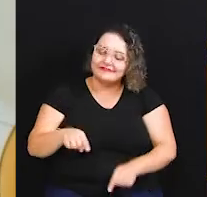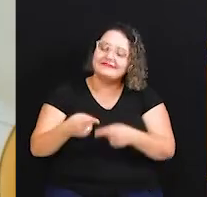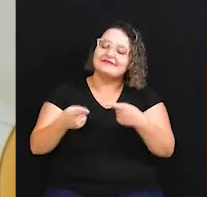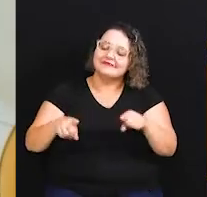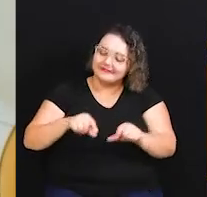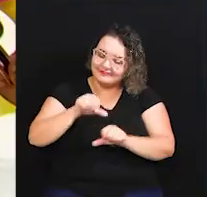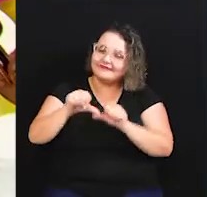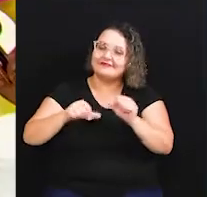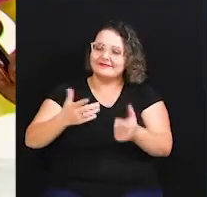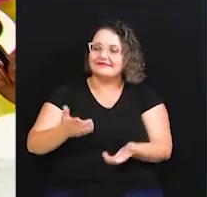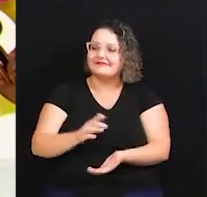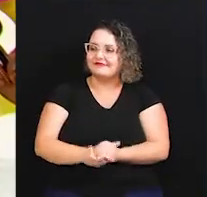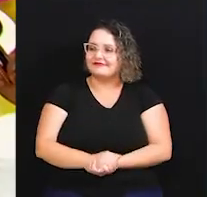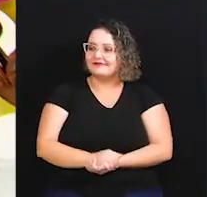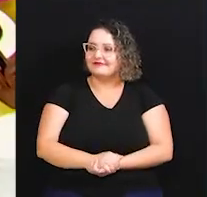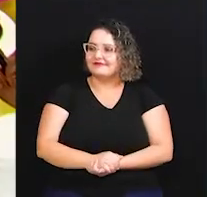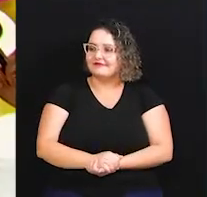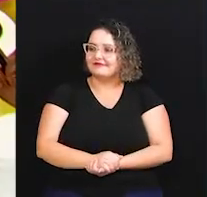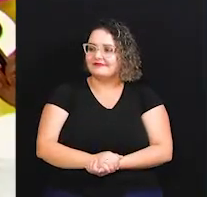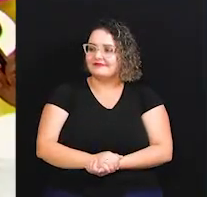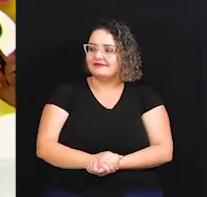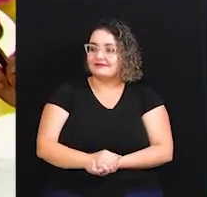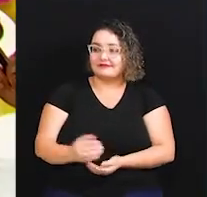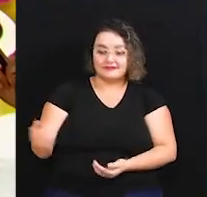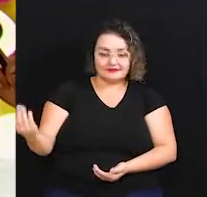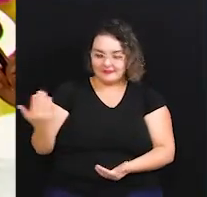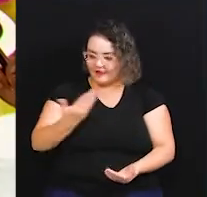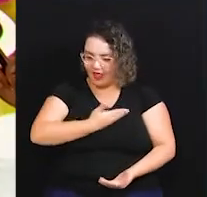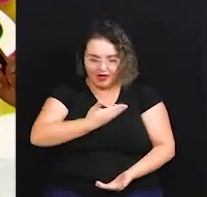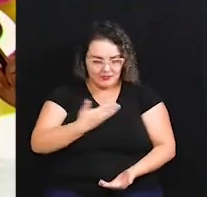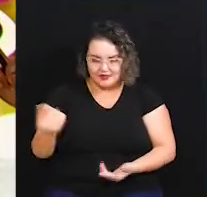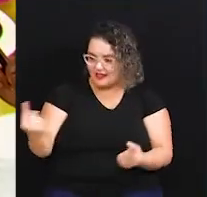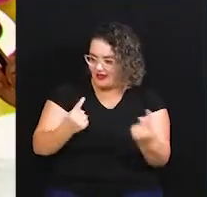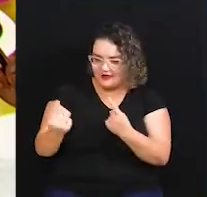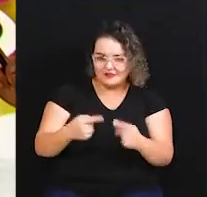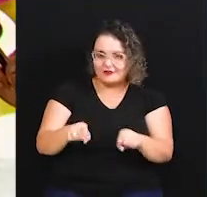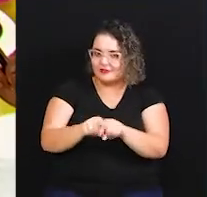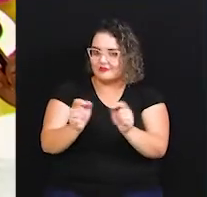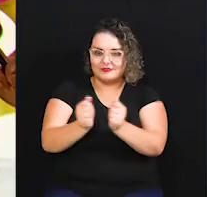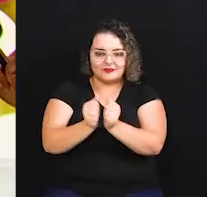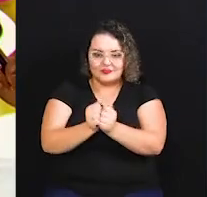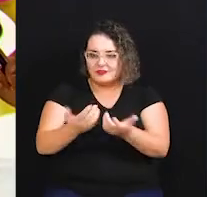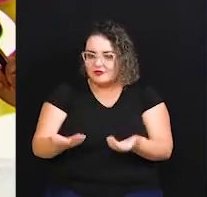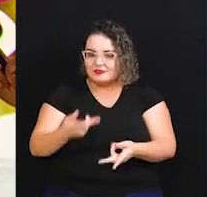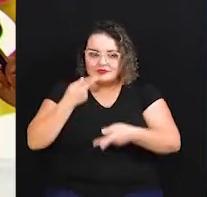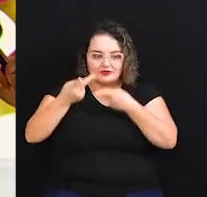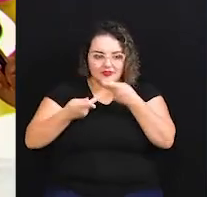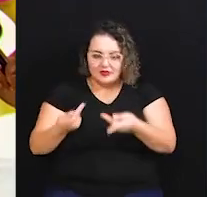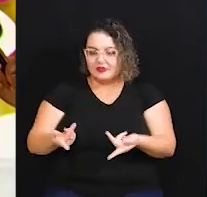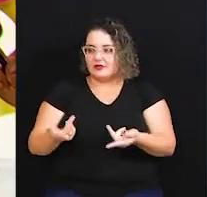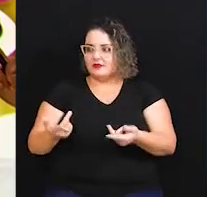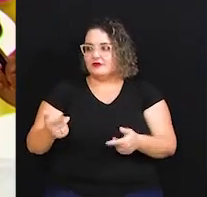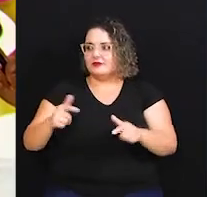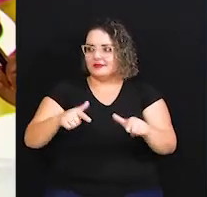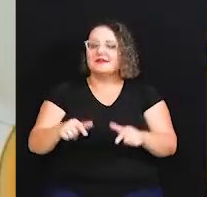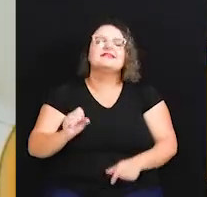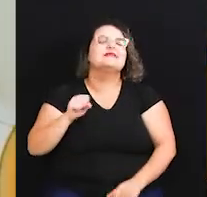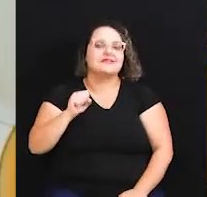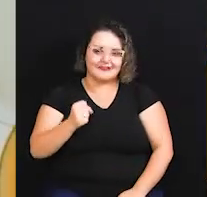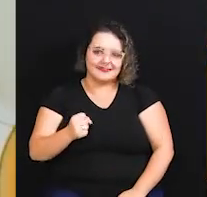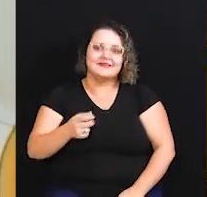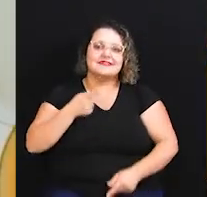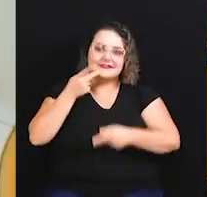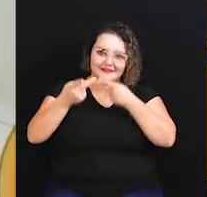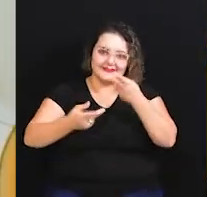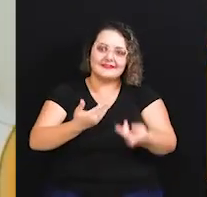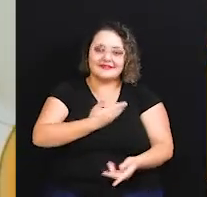transforma. E você chegou a trazer algum outro colega, algum outro amigo, com todo o espaço daqui? Sim, eu